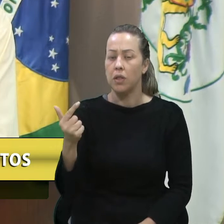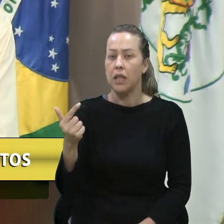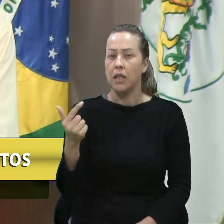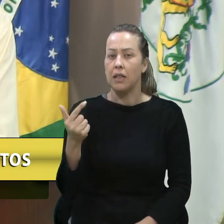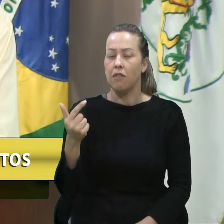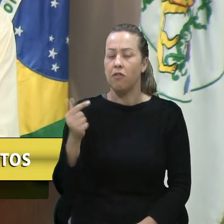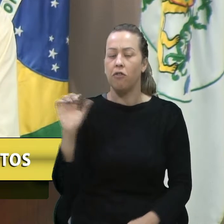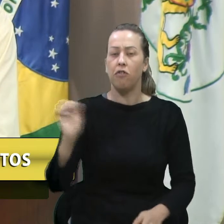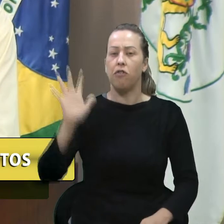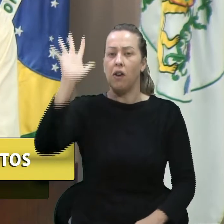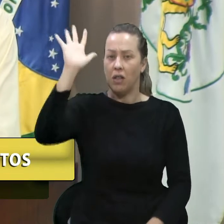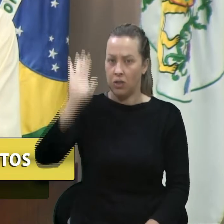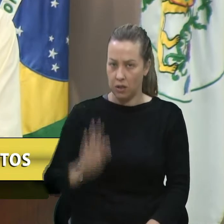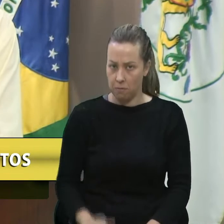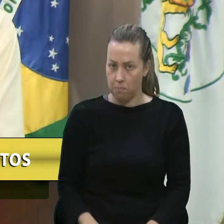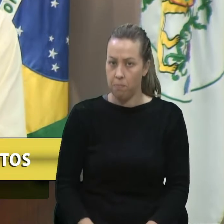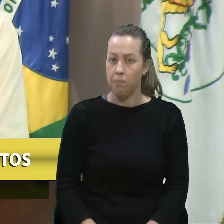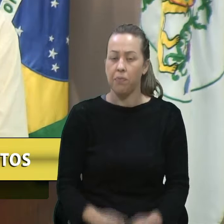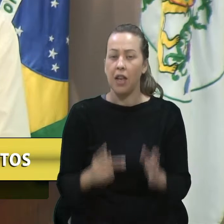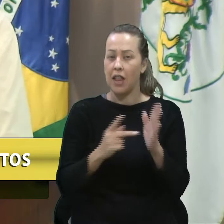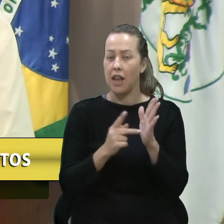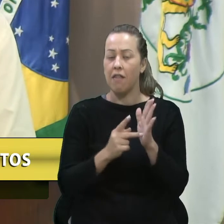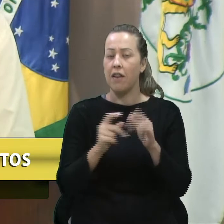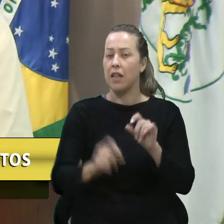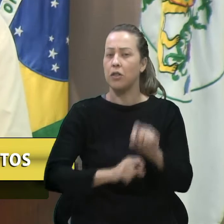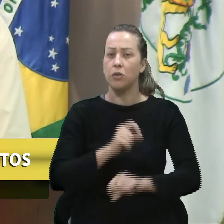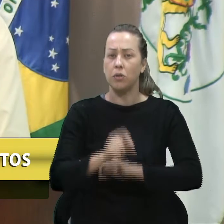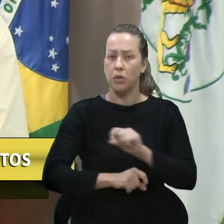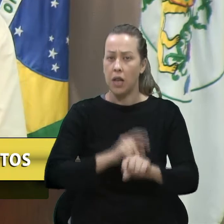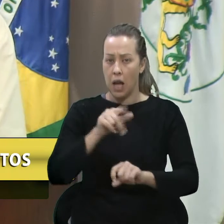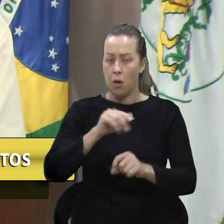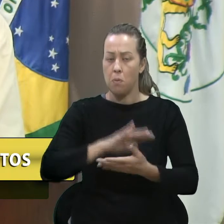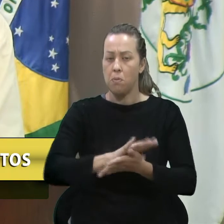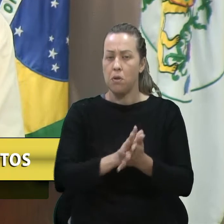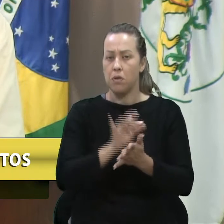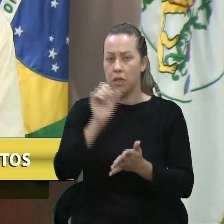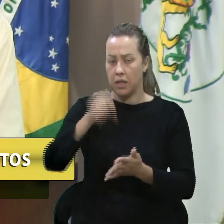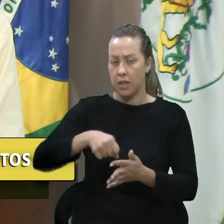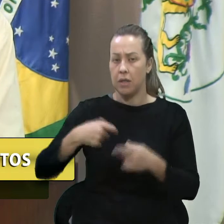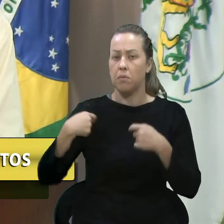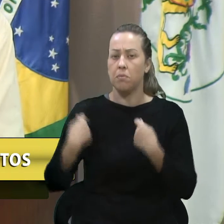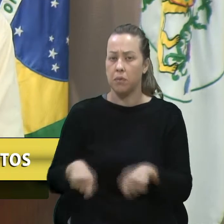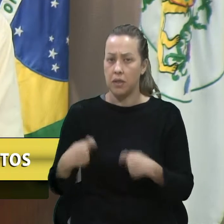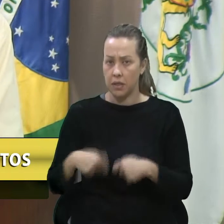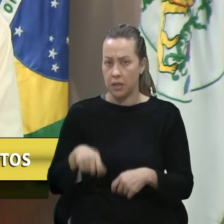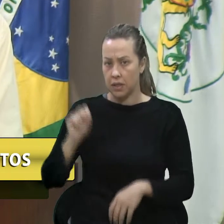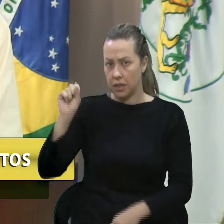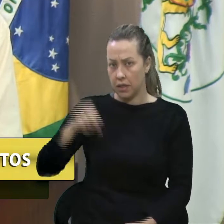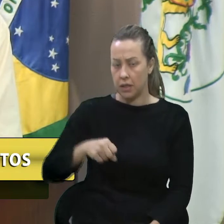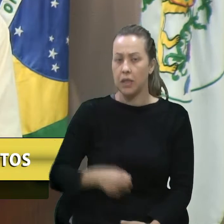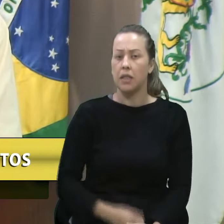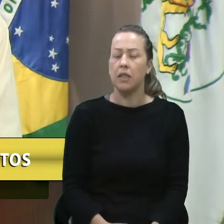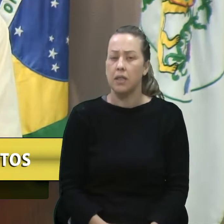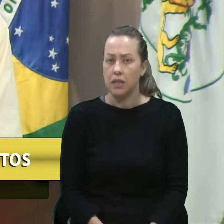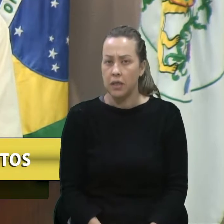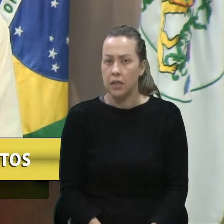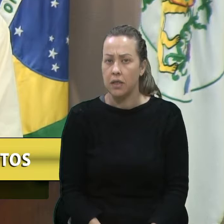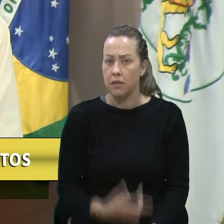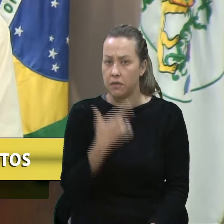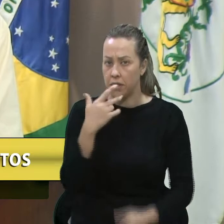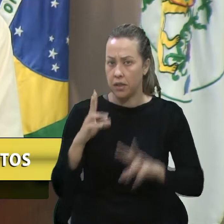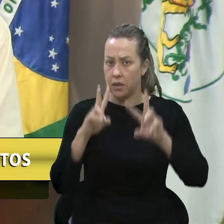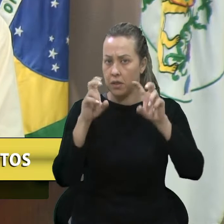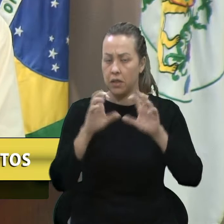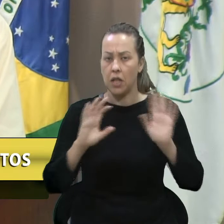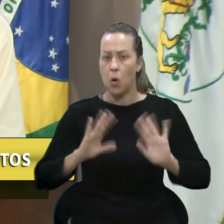honrarias. Então, na verdade, isso não deixa de ser um tabu. E é necessário, sim, se falar sobre o assunto. Não